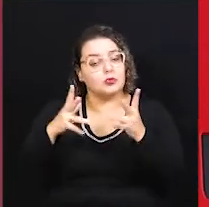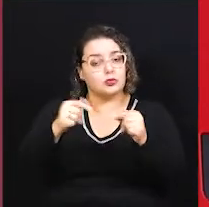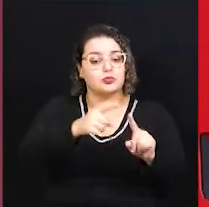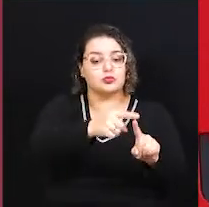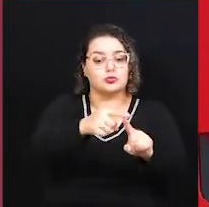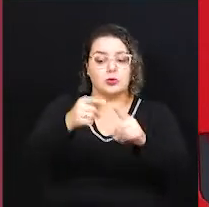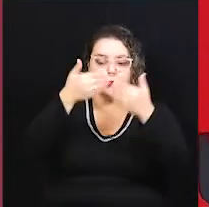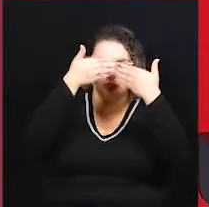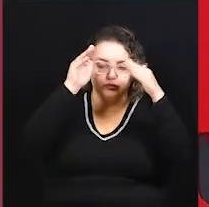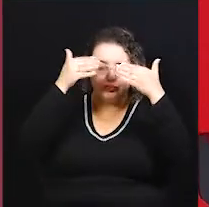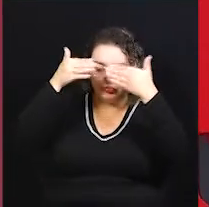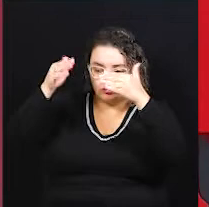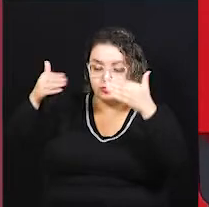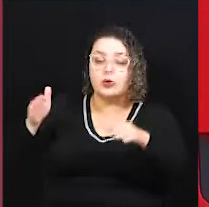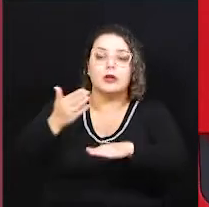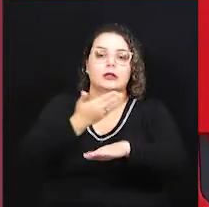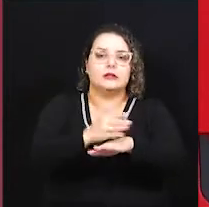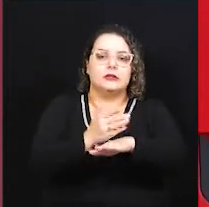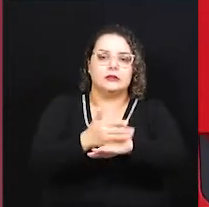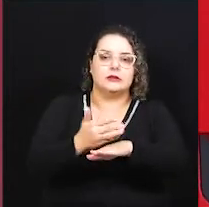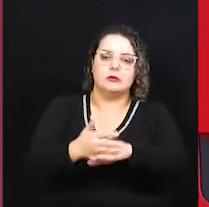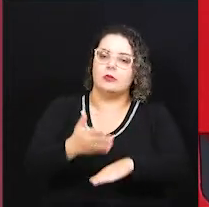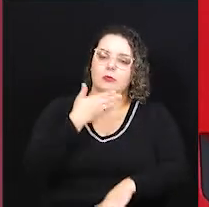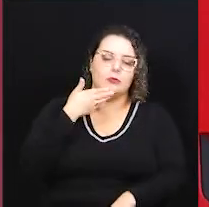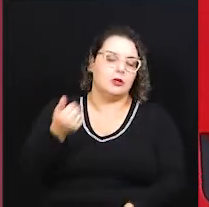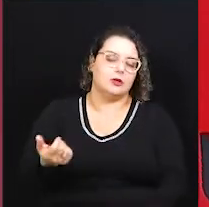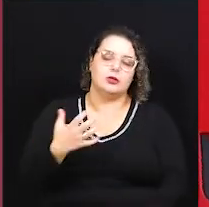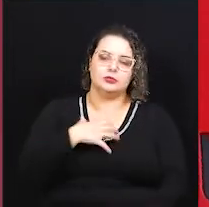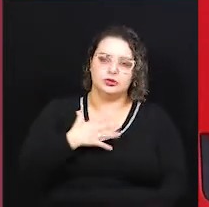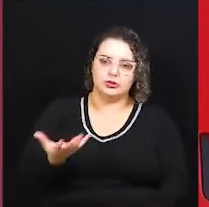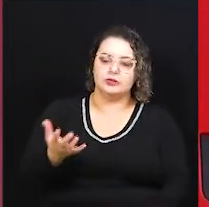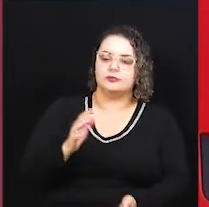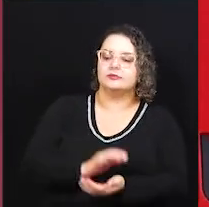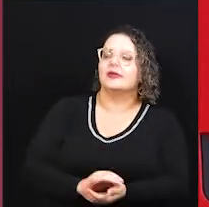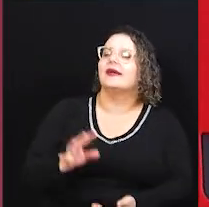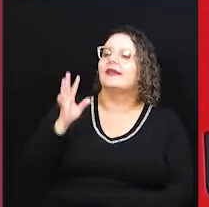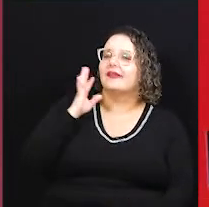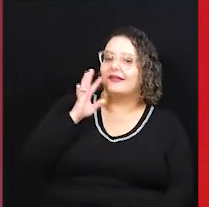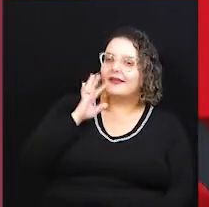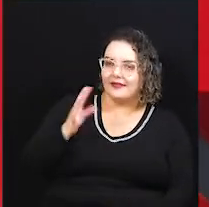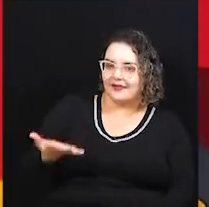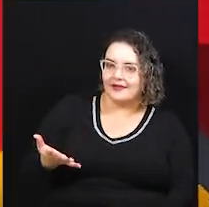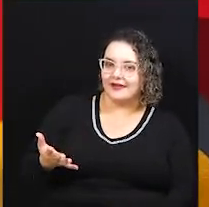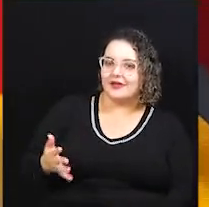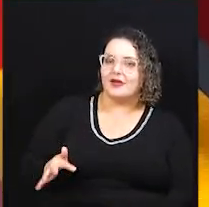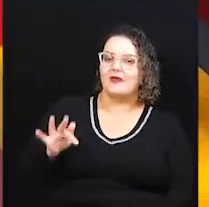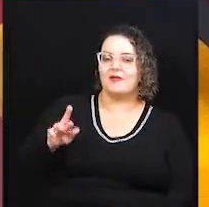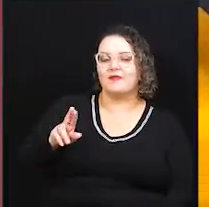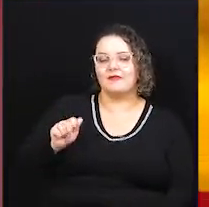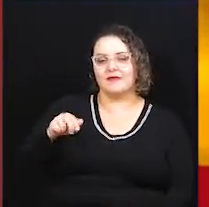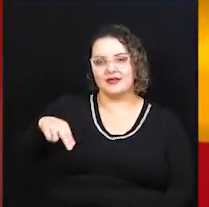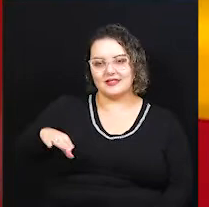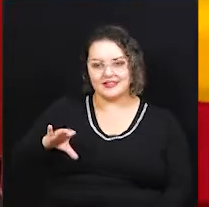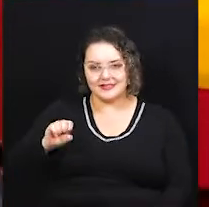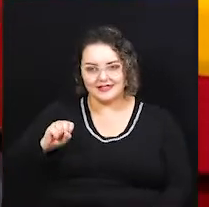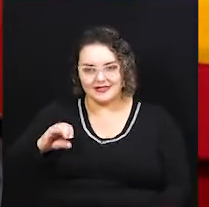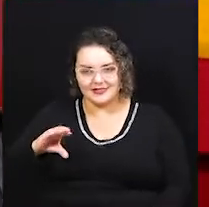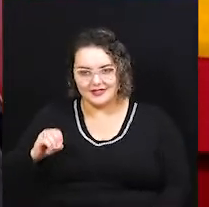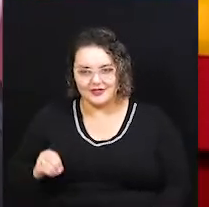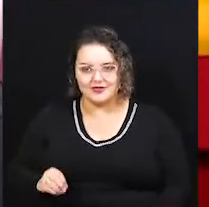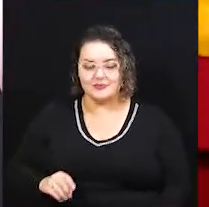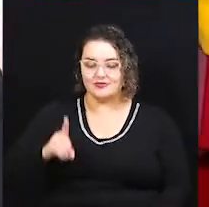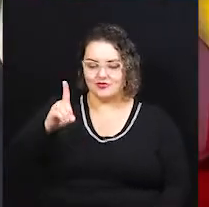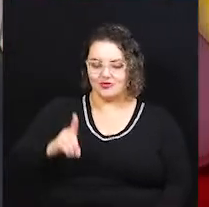né? Abrir a cabeça a essa possibilidade e treinar é a melhor forma possível. Legal, Francisco Clóvis de Souza